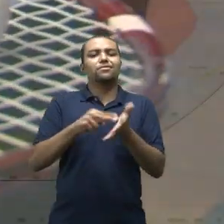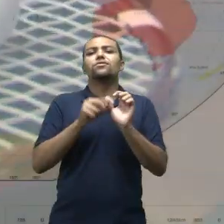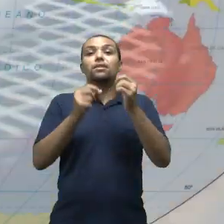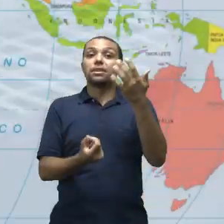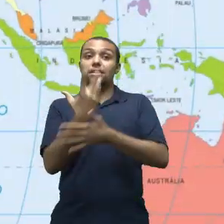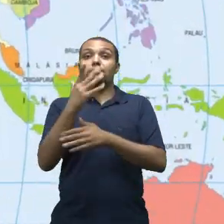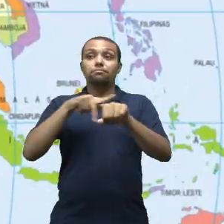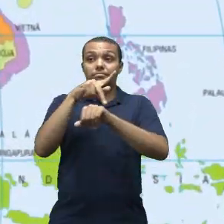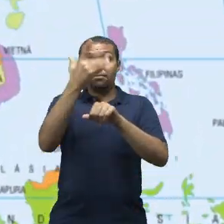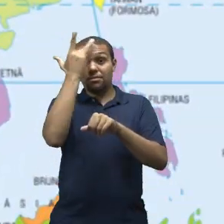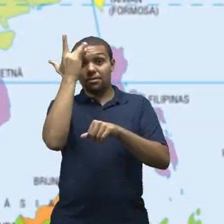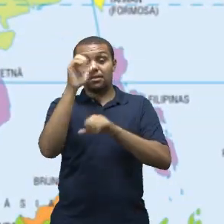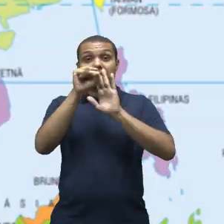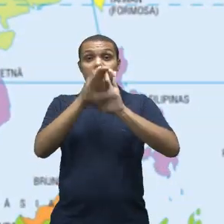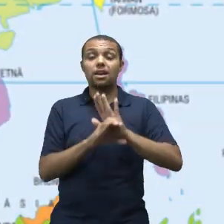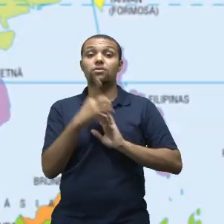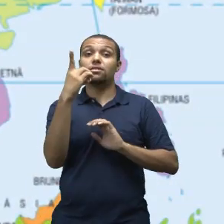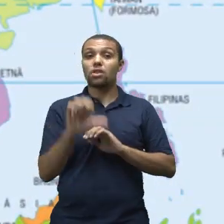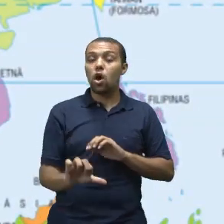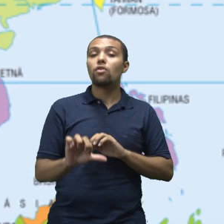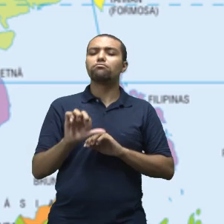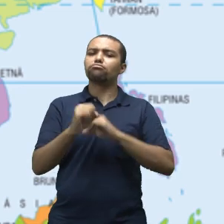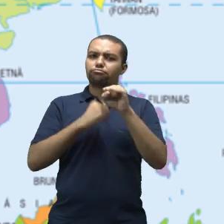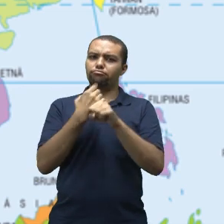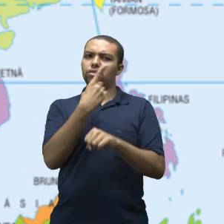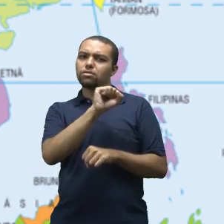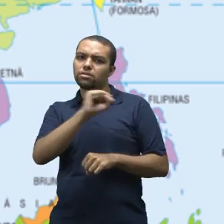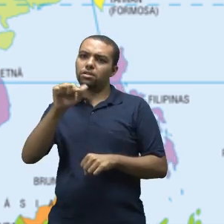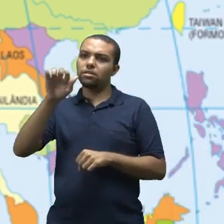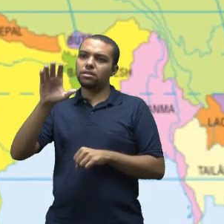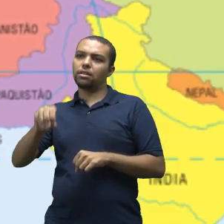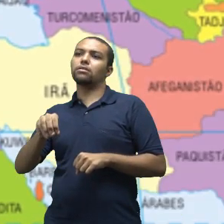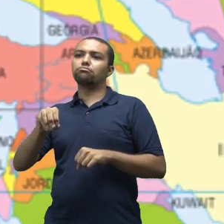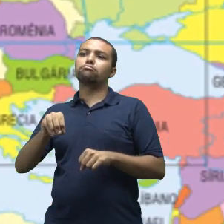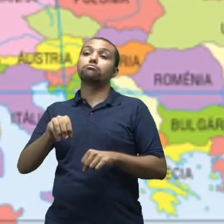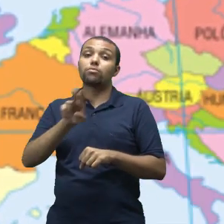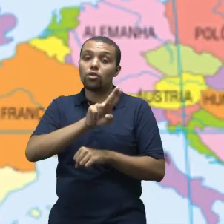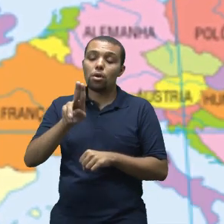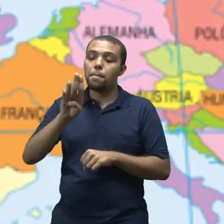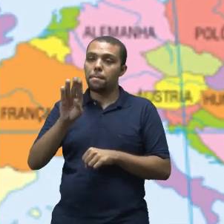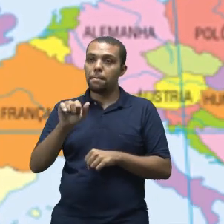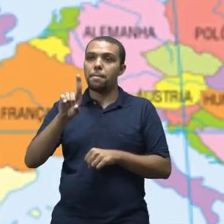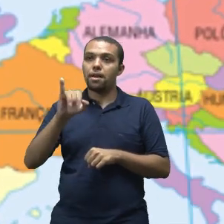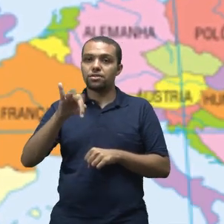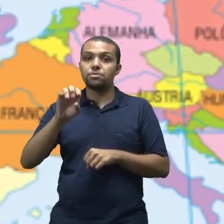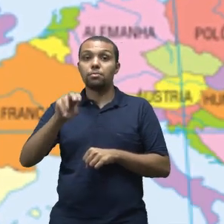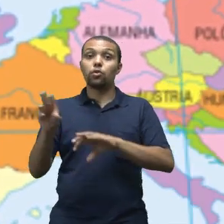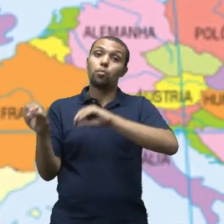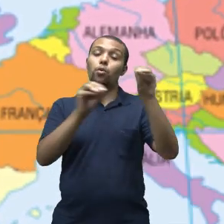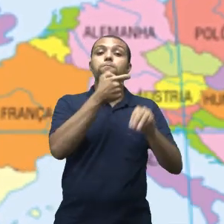foi inventado na Índia no século XIX e só em 1870 ganhou o nome de badminton